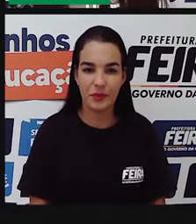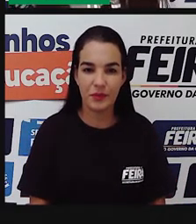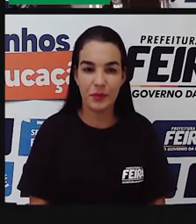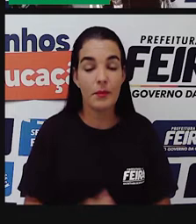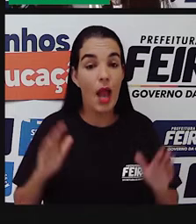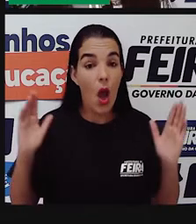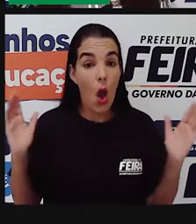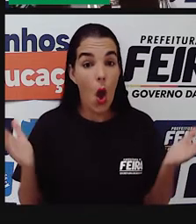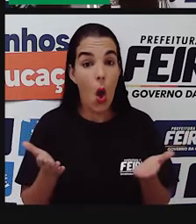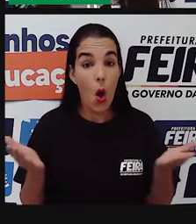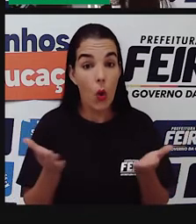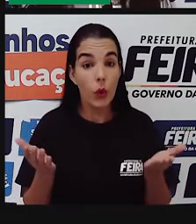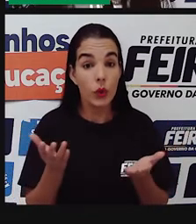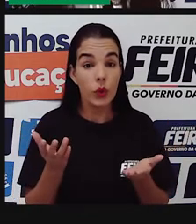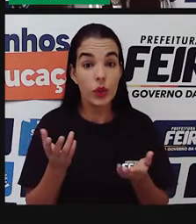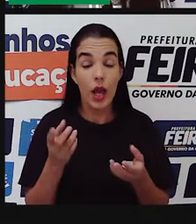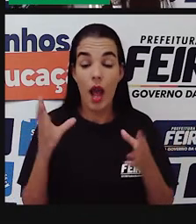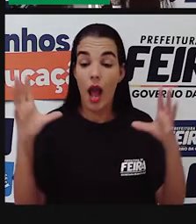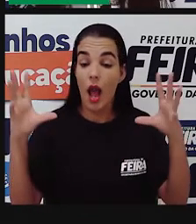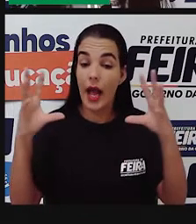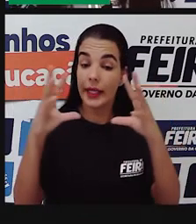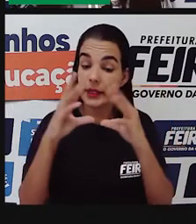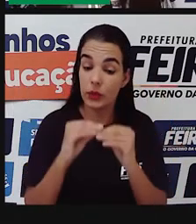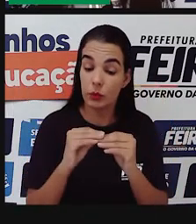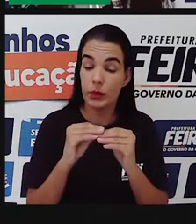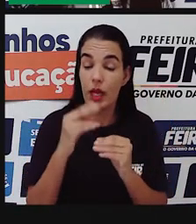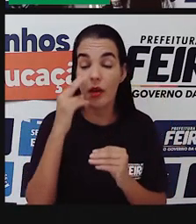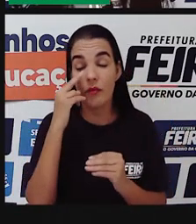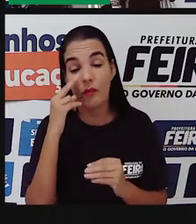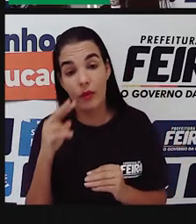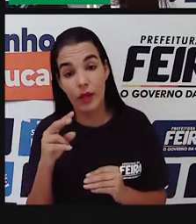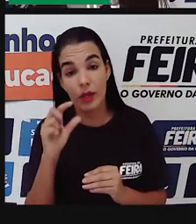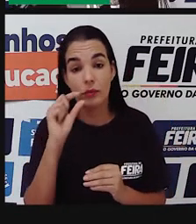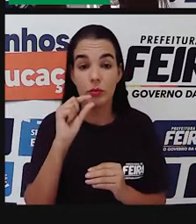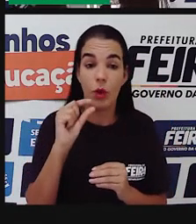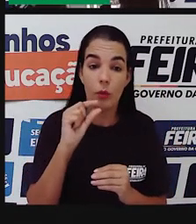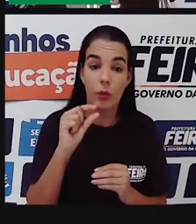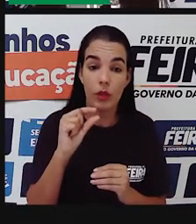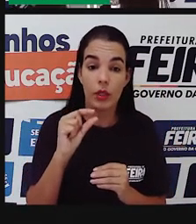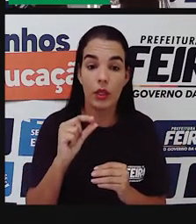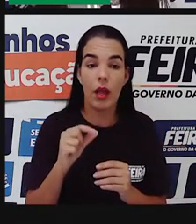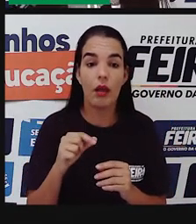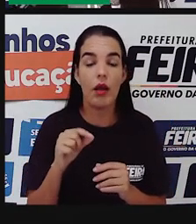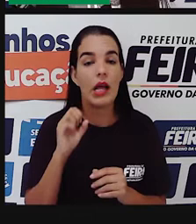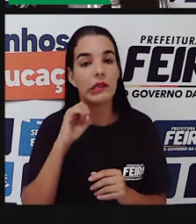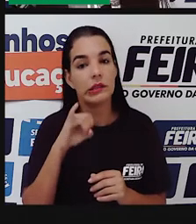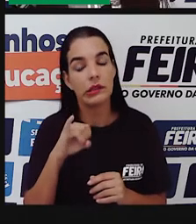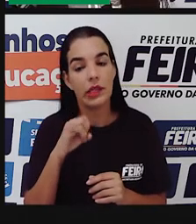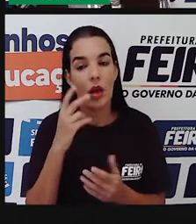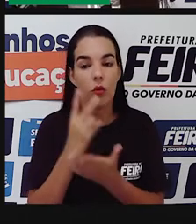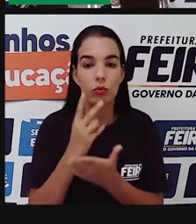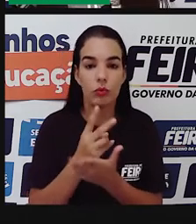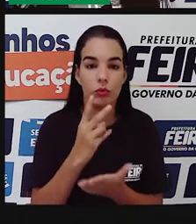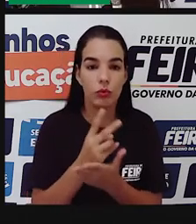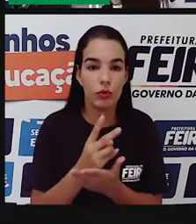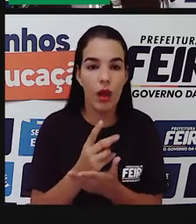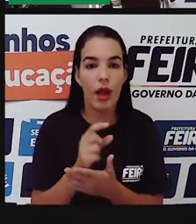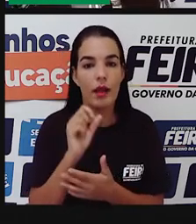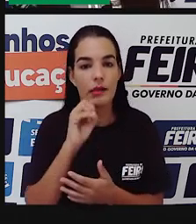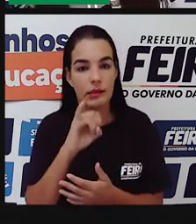E hoje nós vamos revisar essas revoltas e vamos estudar mais duas revoltas que a gente não